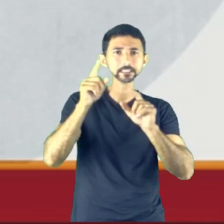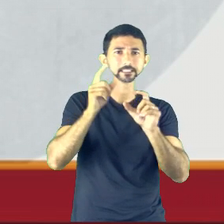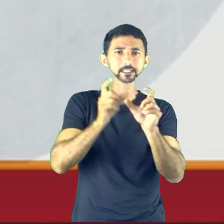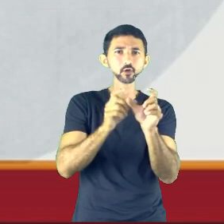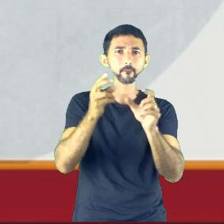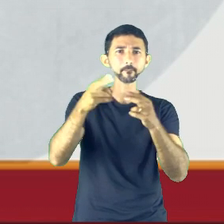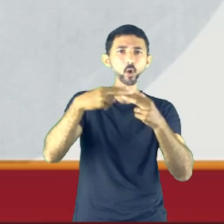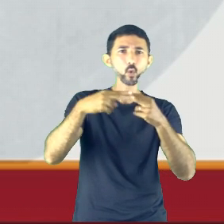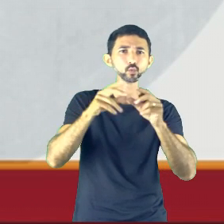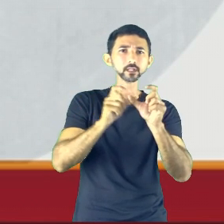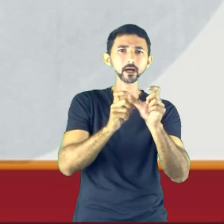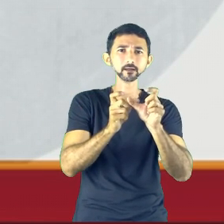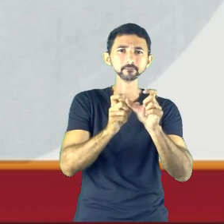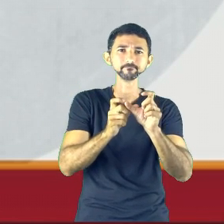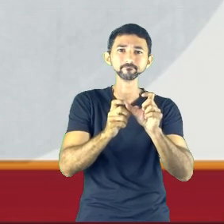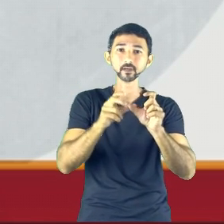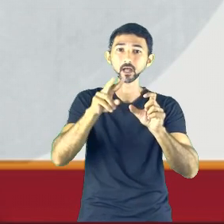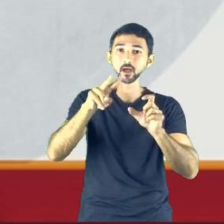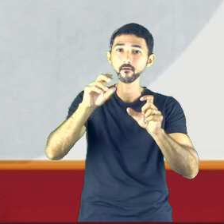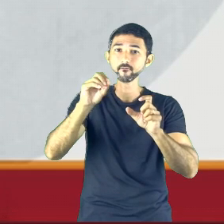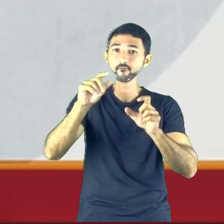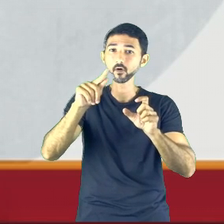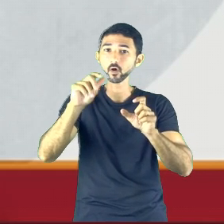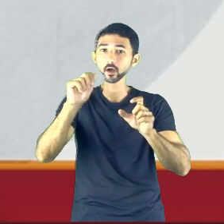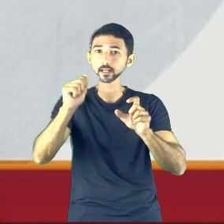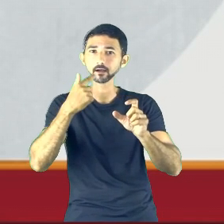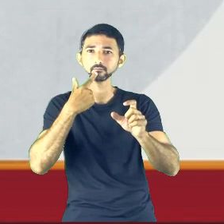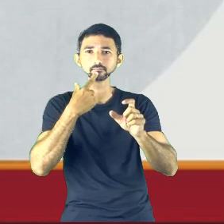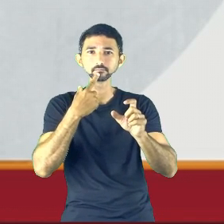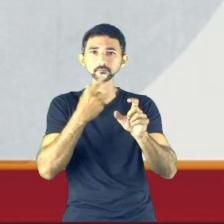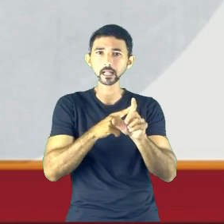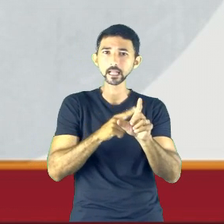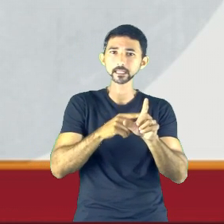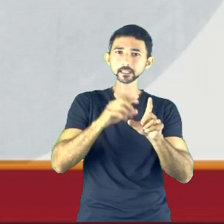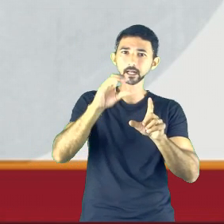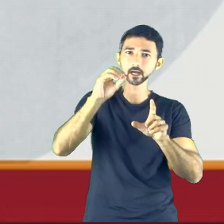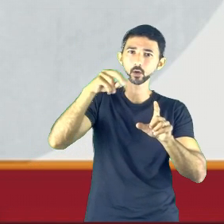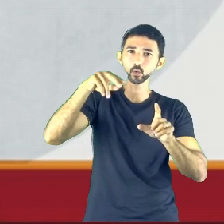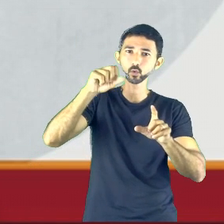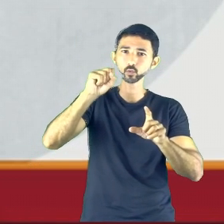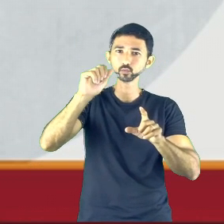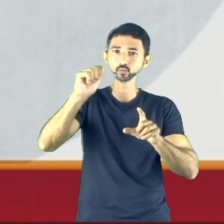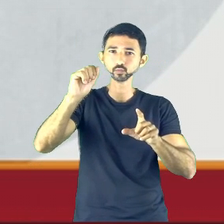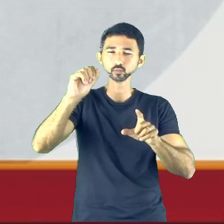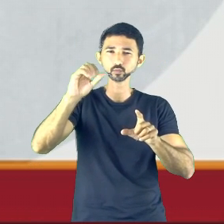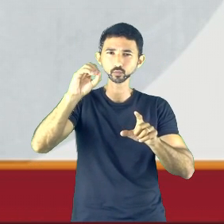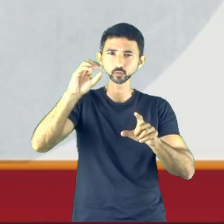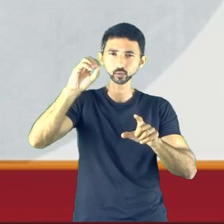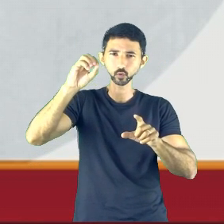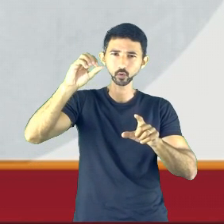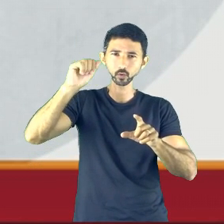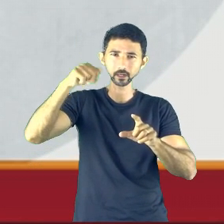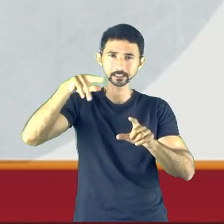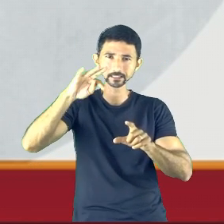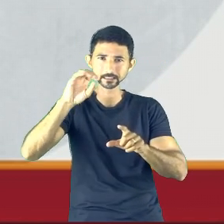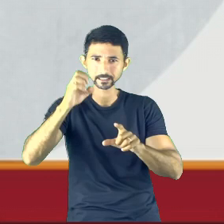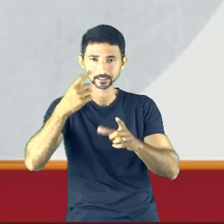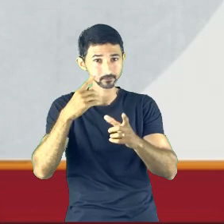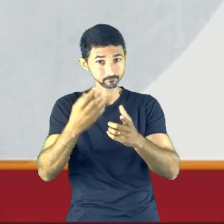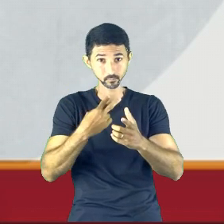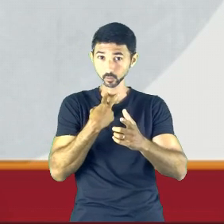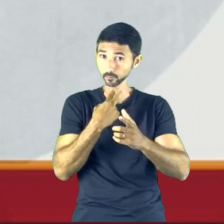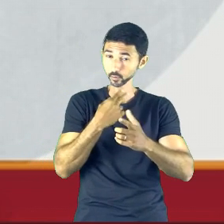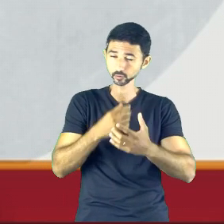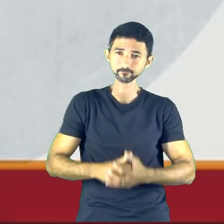nada, que os acentos somente podem ser usados em vogais e jamais em consoantes. Na língua portuguesa,